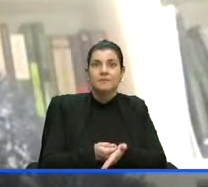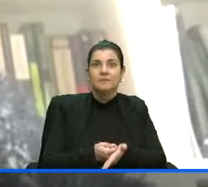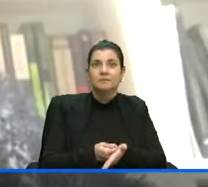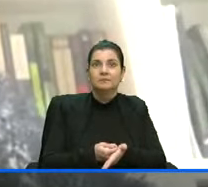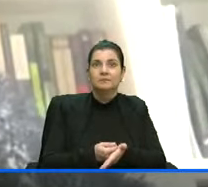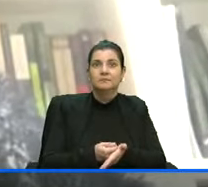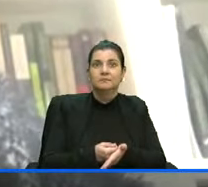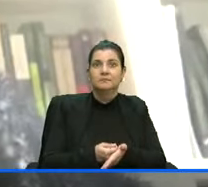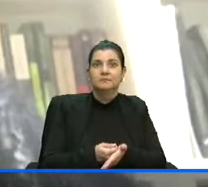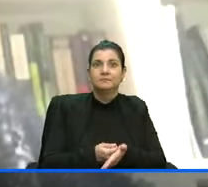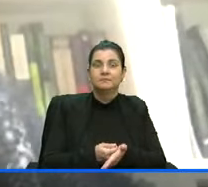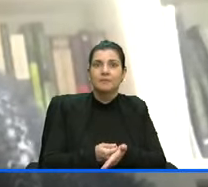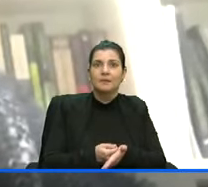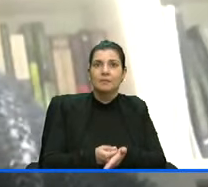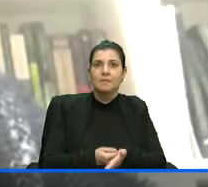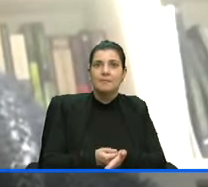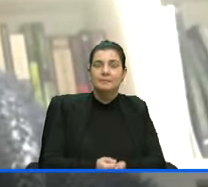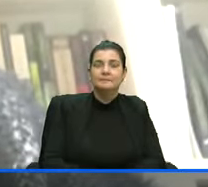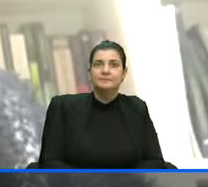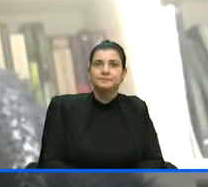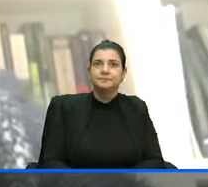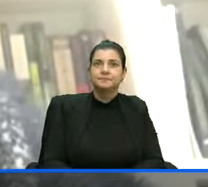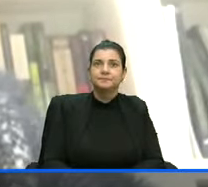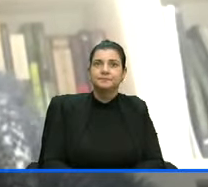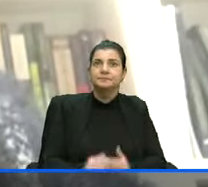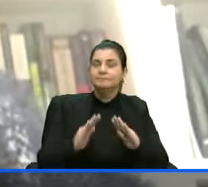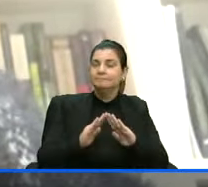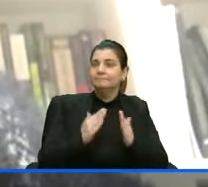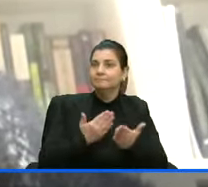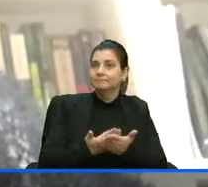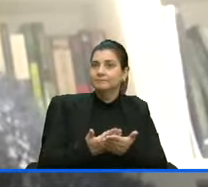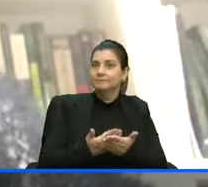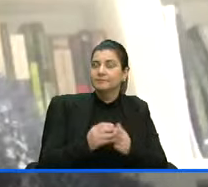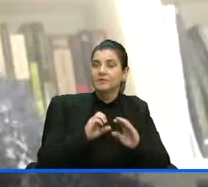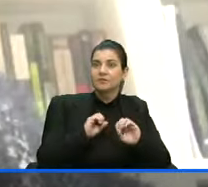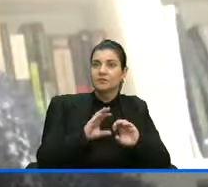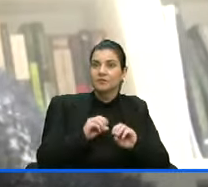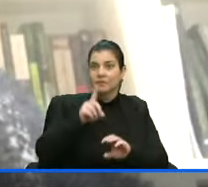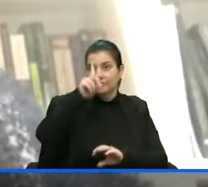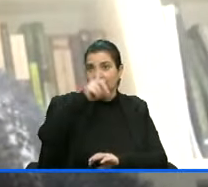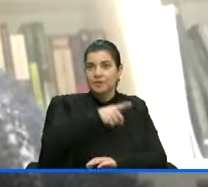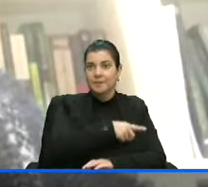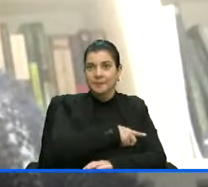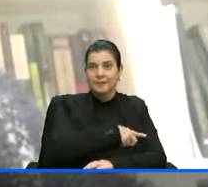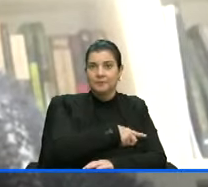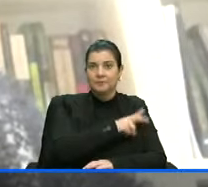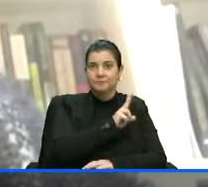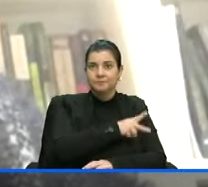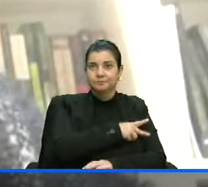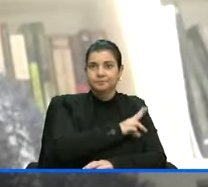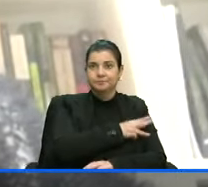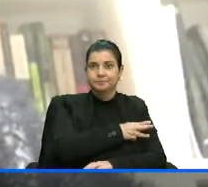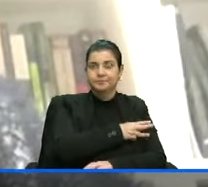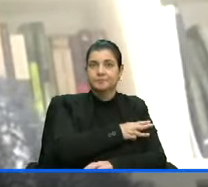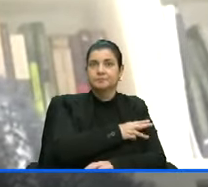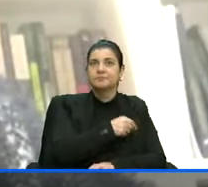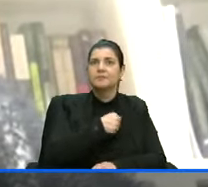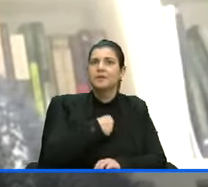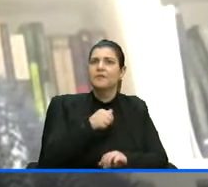da pré-escola nas escolas de ensino fundamental. Eu vejo todo o esforço